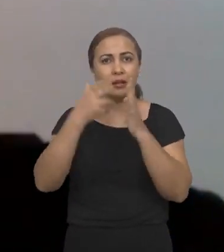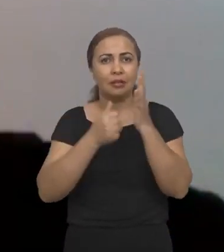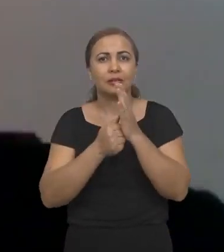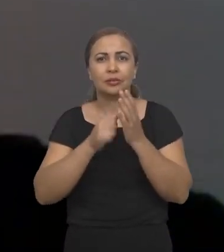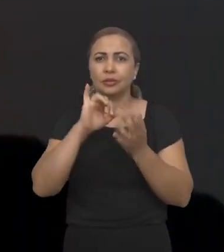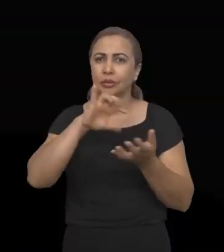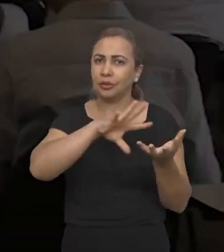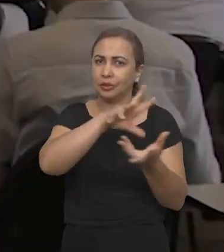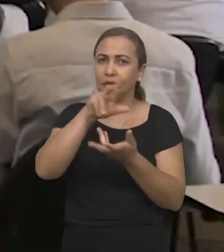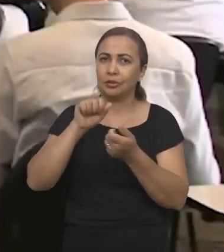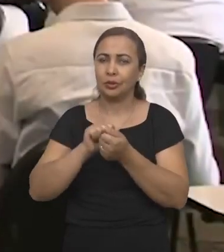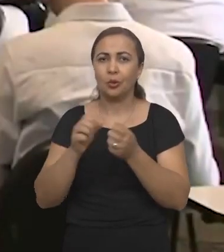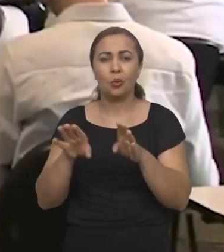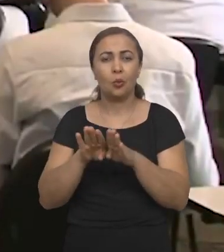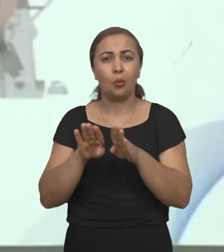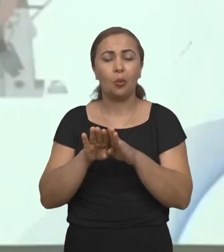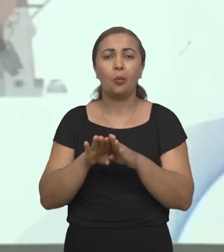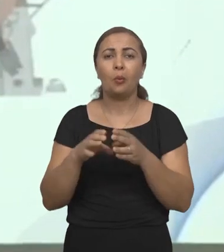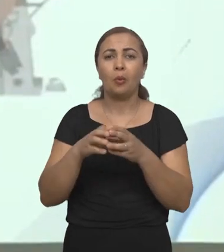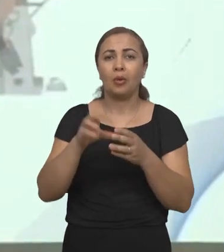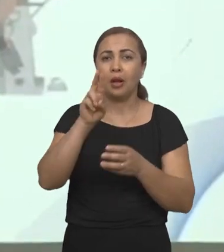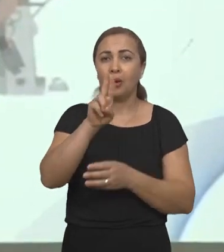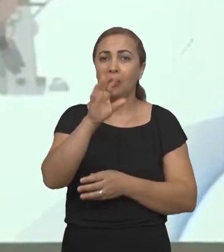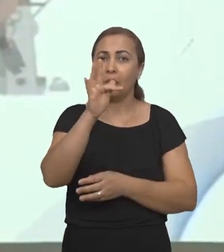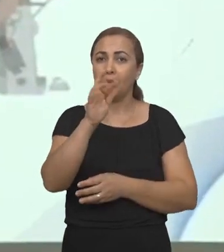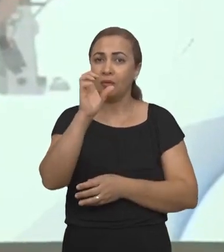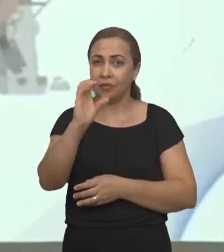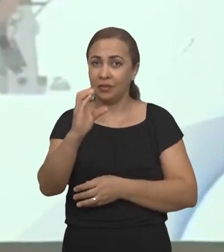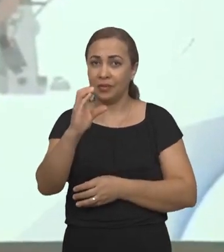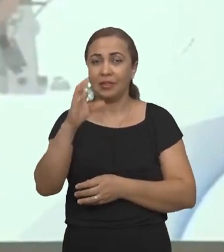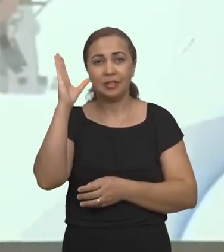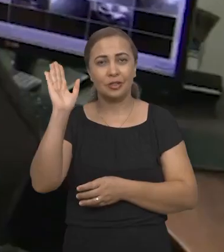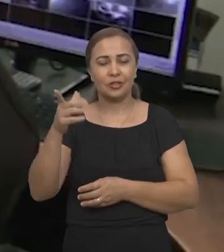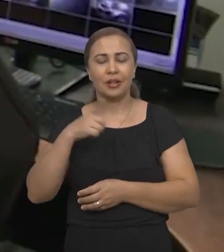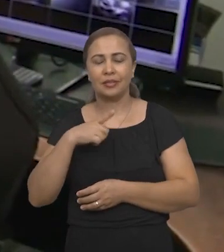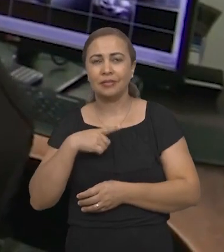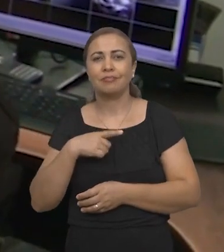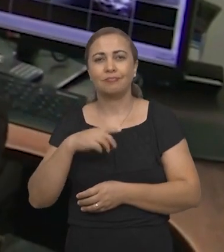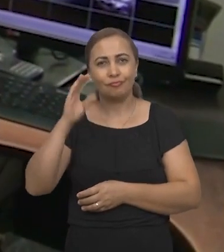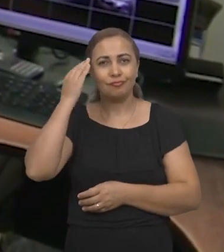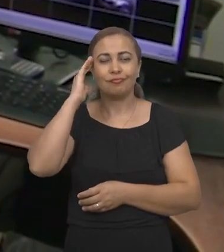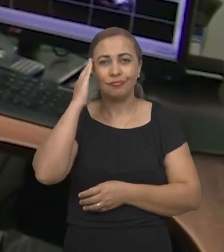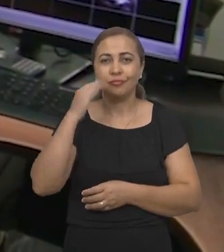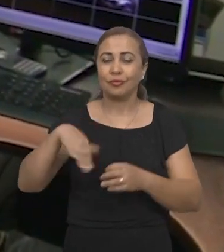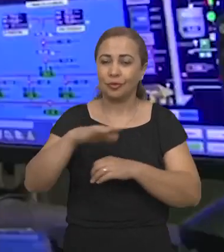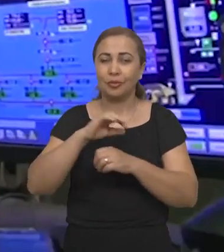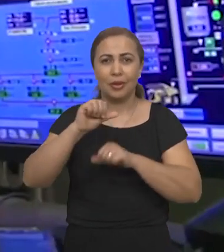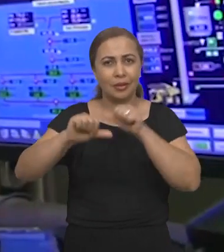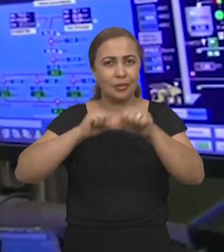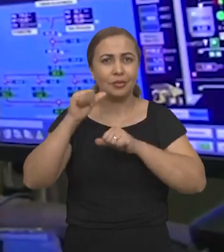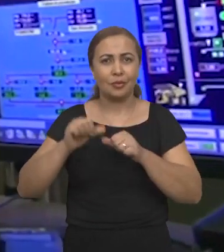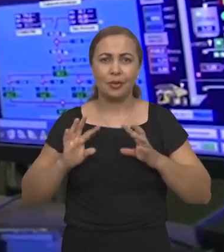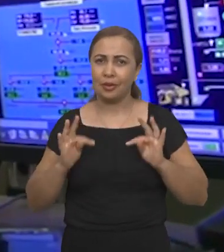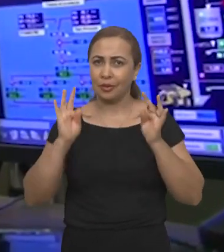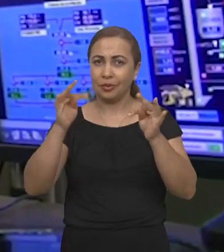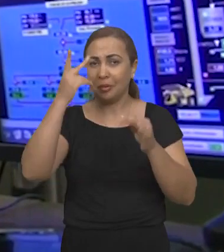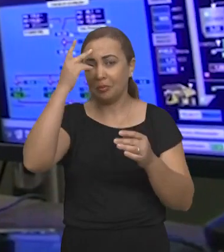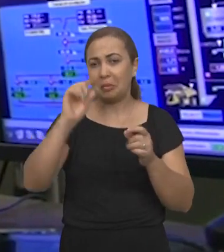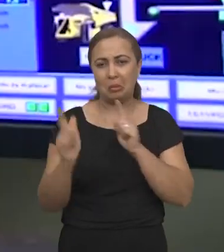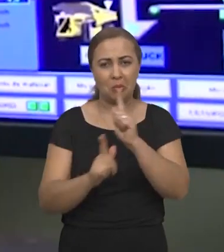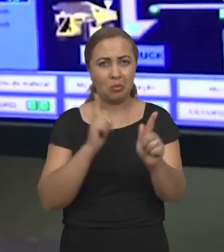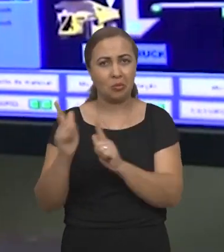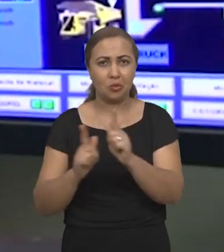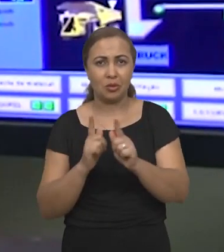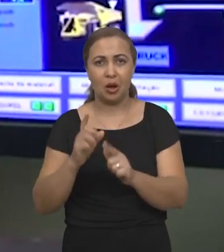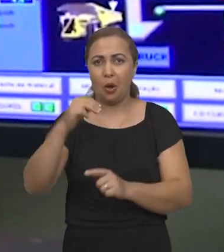caráter internacional. O grupo da UFC já tem experiência quando o assunto é automação. No ano passado, eles desenvolveram um software para gerenciar de